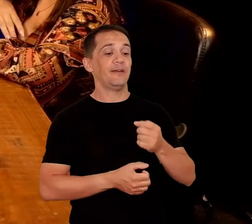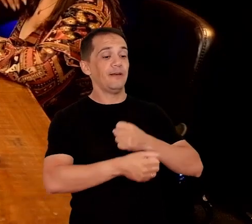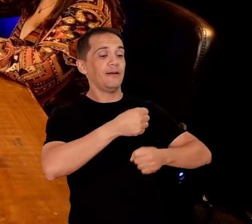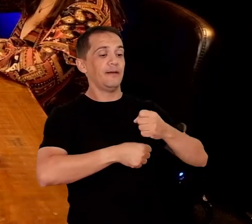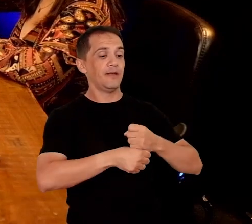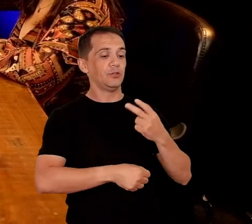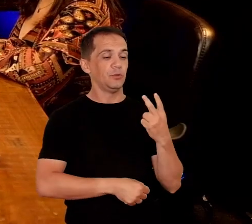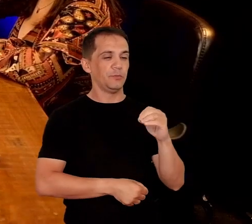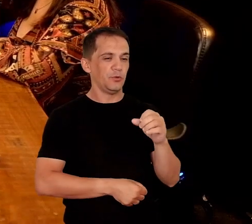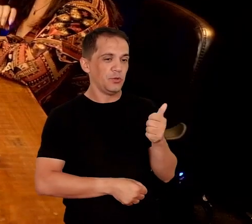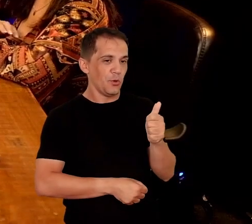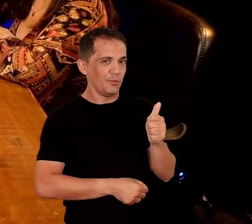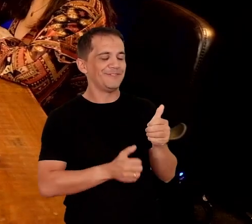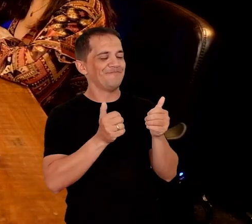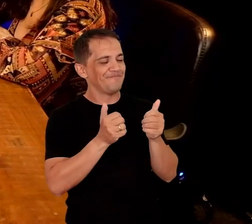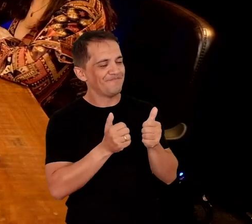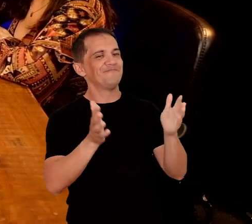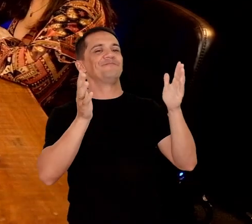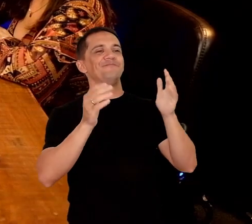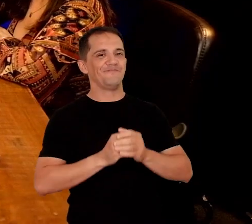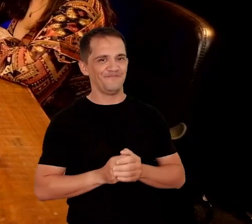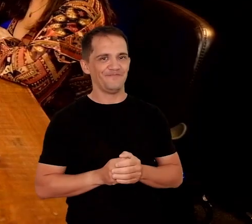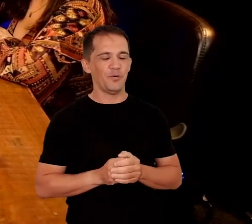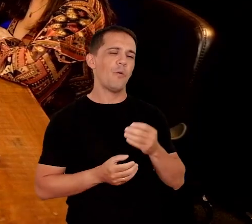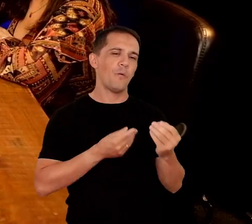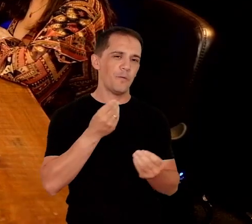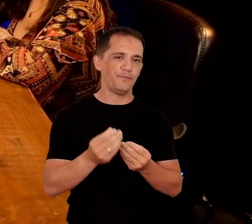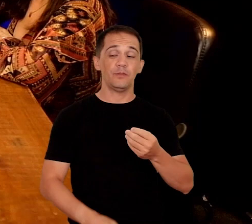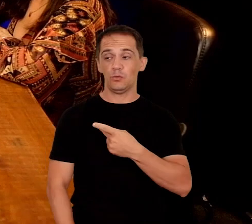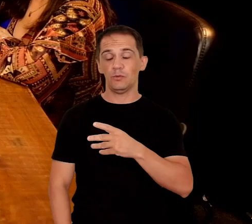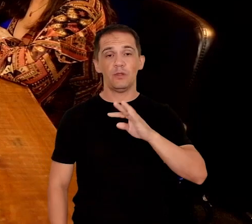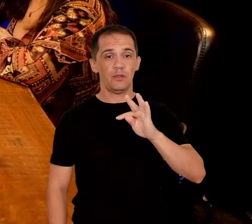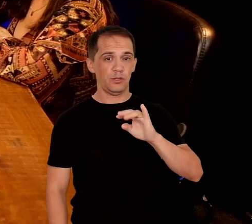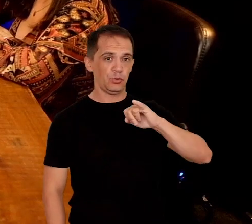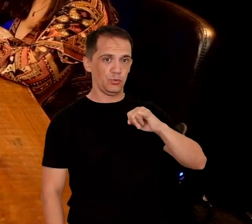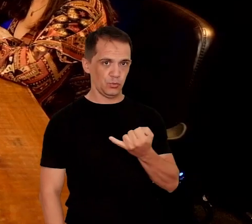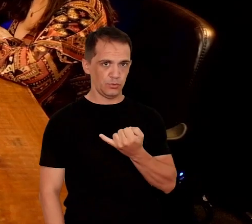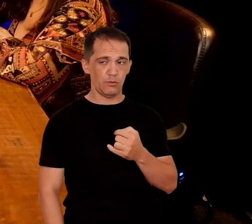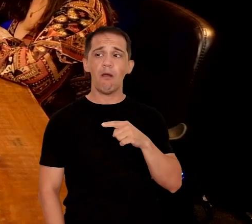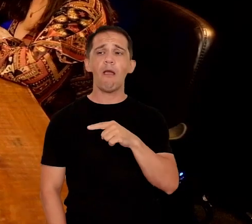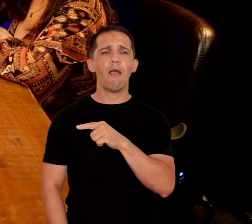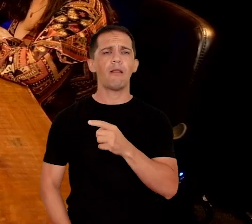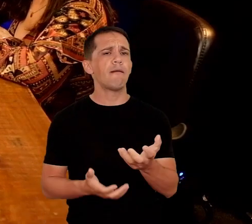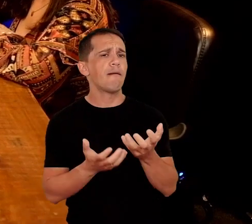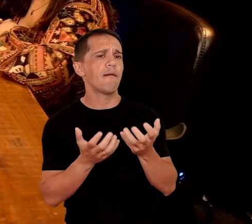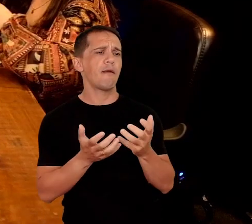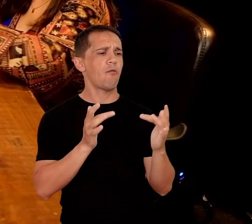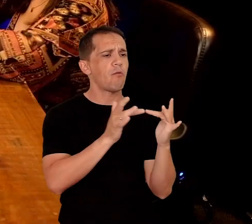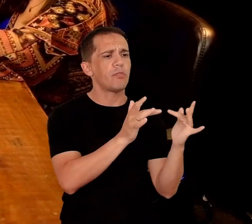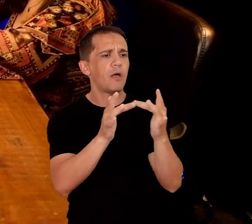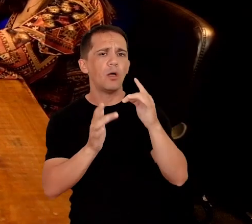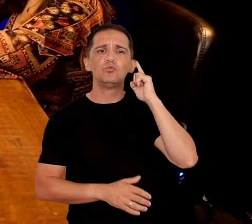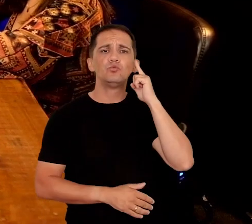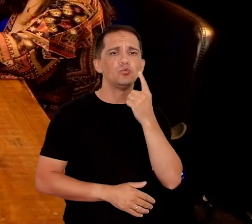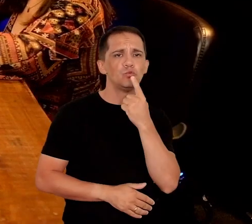começou em 2011. Nós somos testemunhas de Jeová, né? Uhum. E ela sempre quis